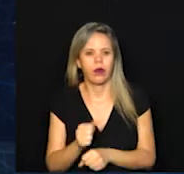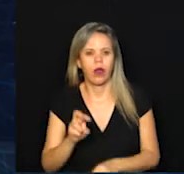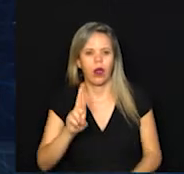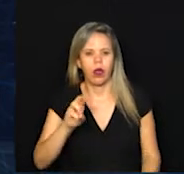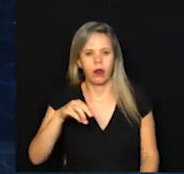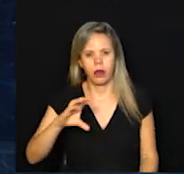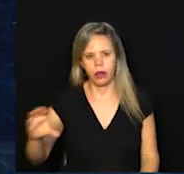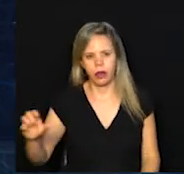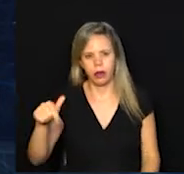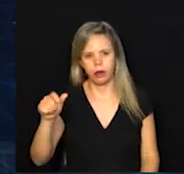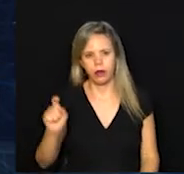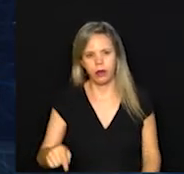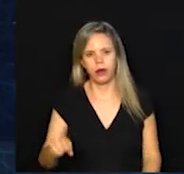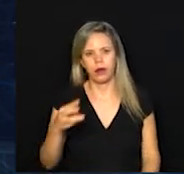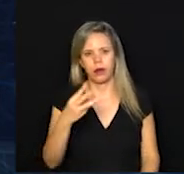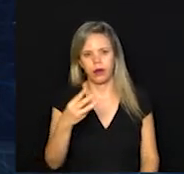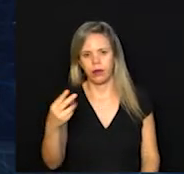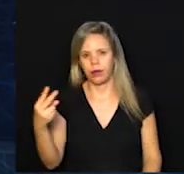de Campinas.